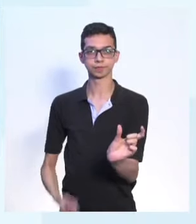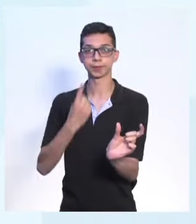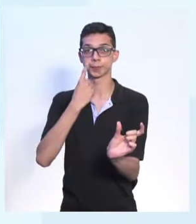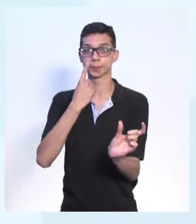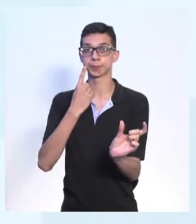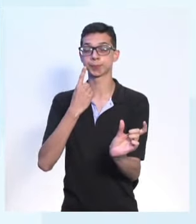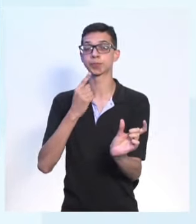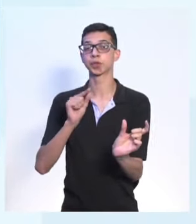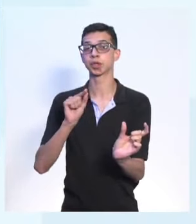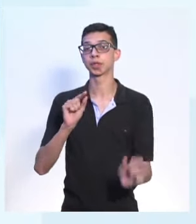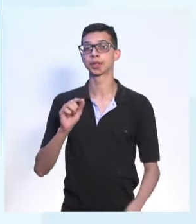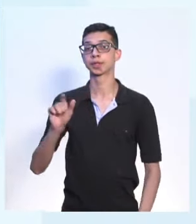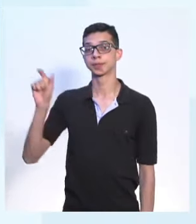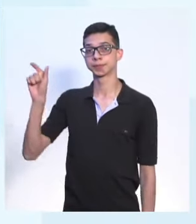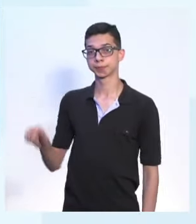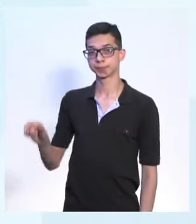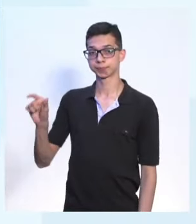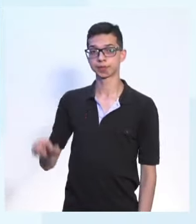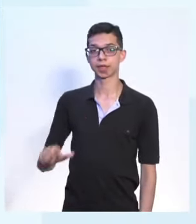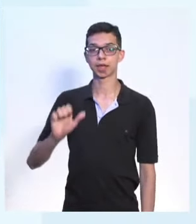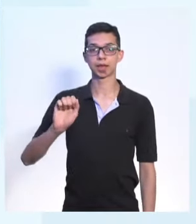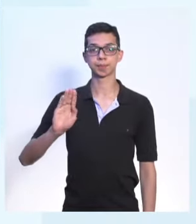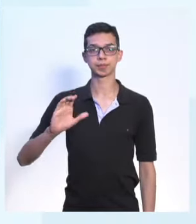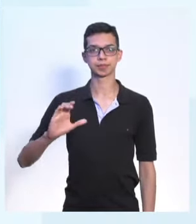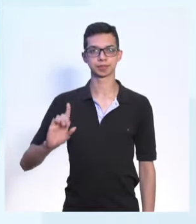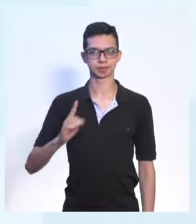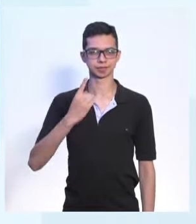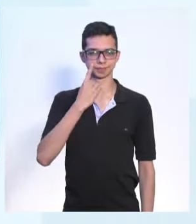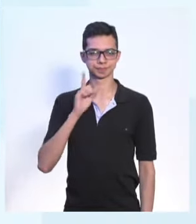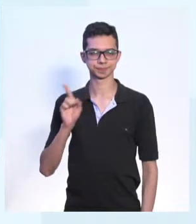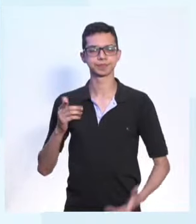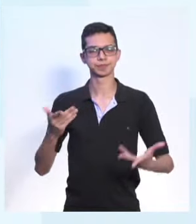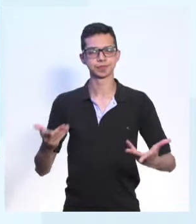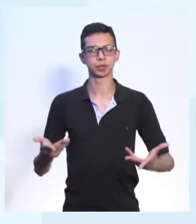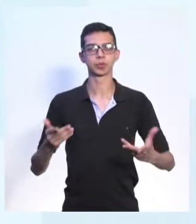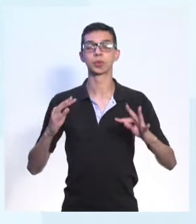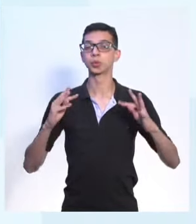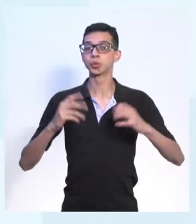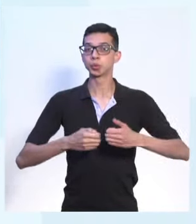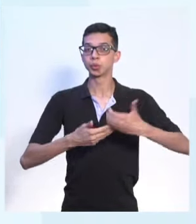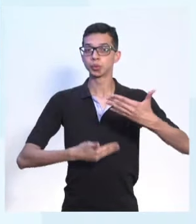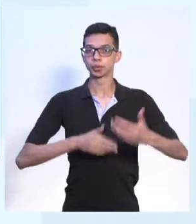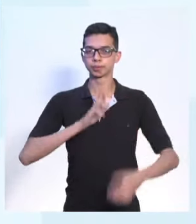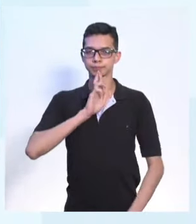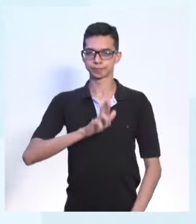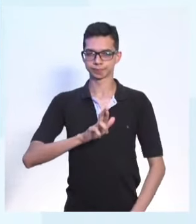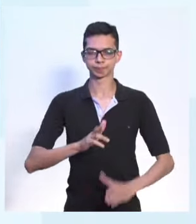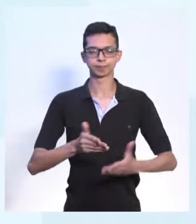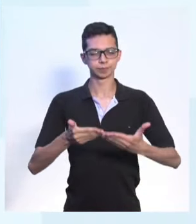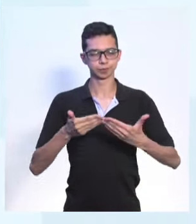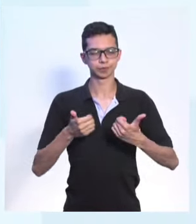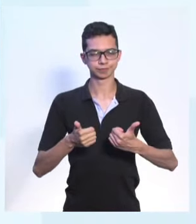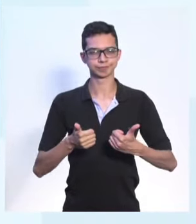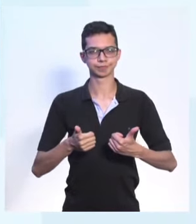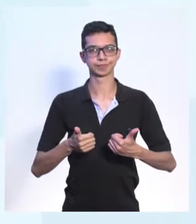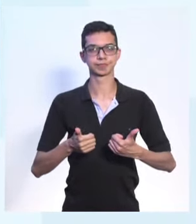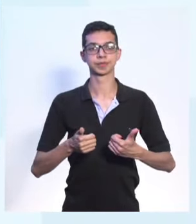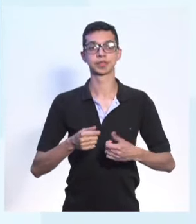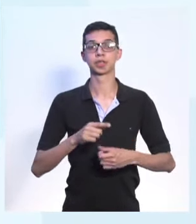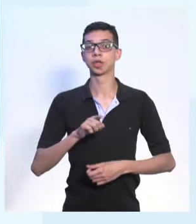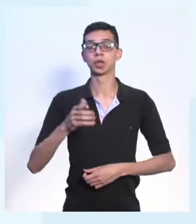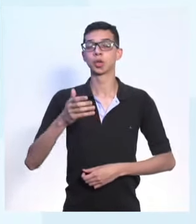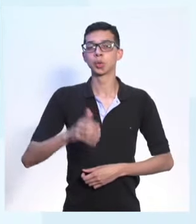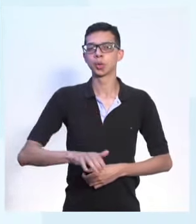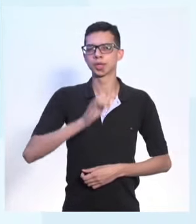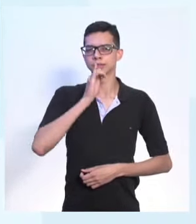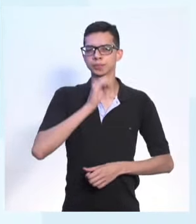têm as definições, A, B, C, D. Então, mandem para a gente lá no chat tudo de uma vez, né, Ed? Please. Okay? Se não quiser marcar A, 1,